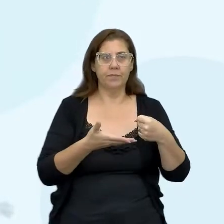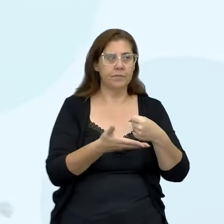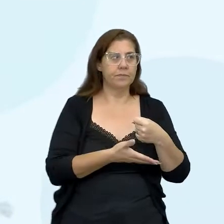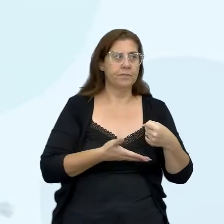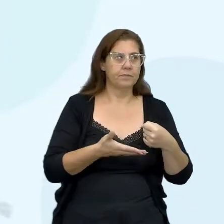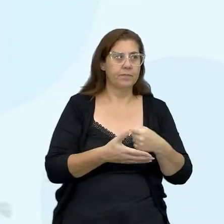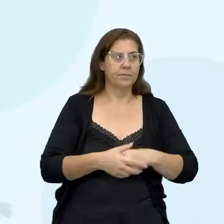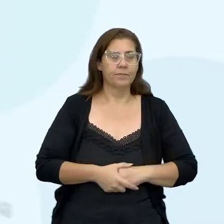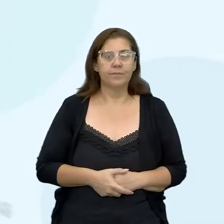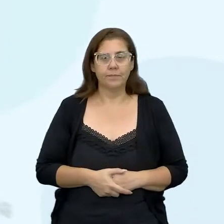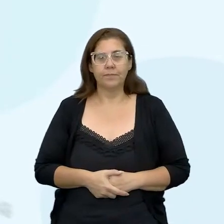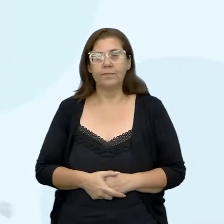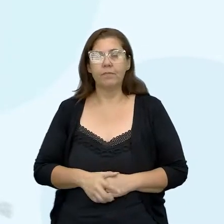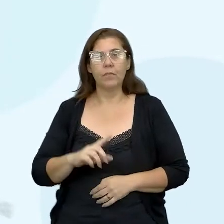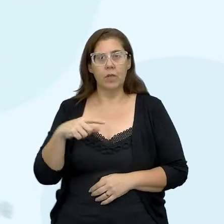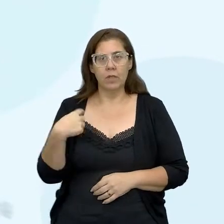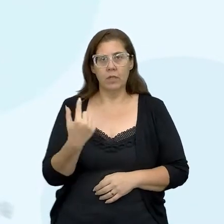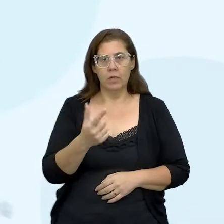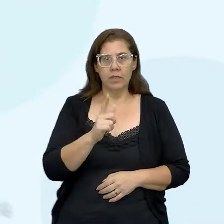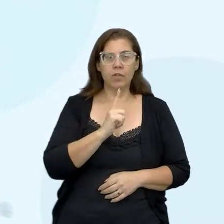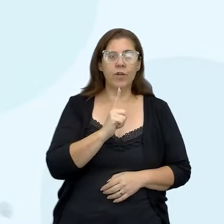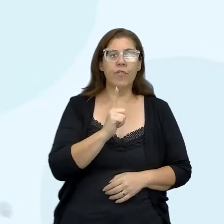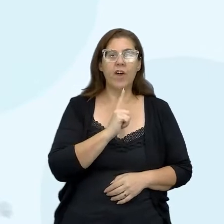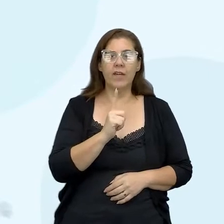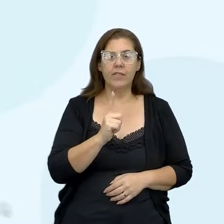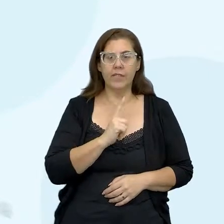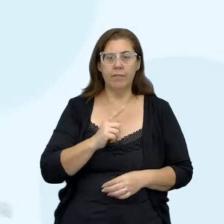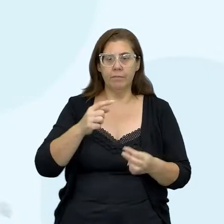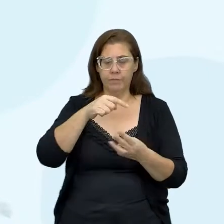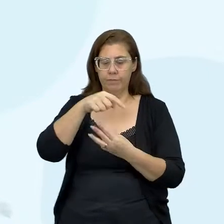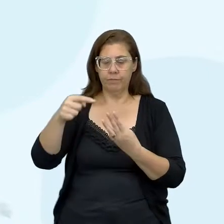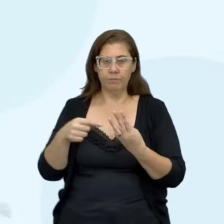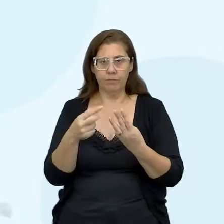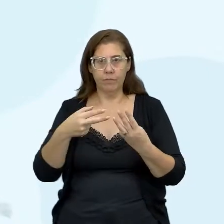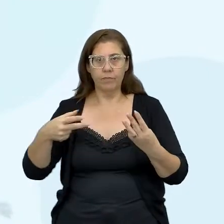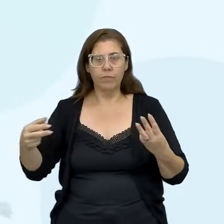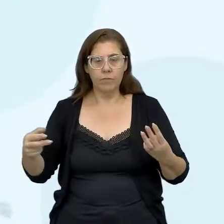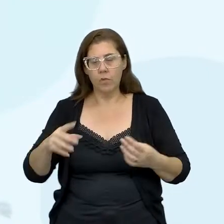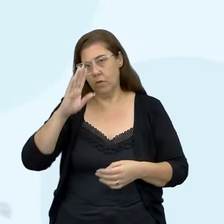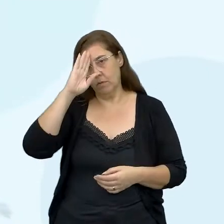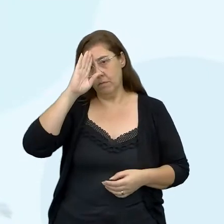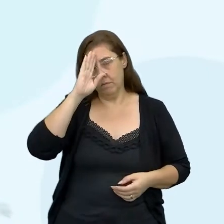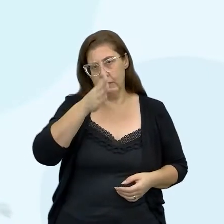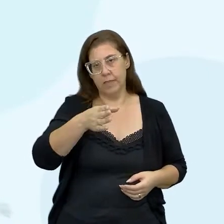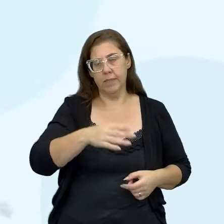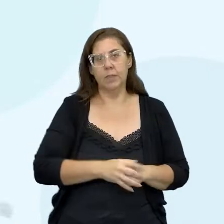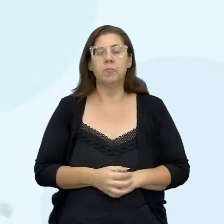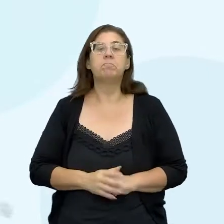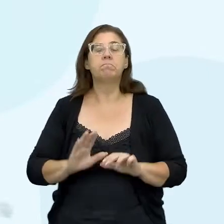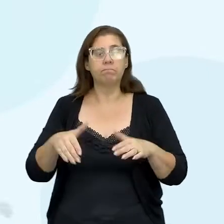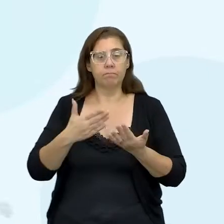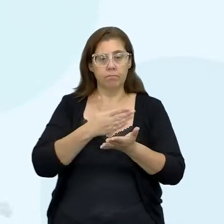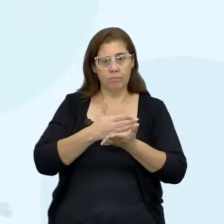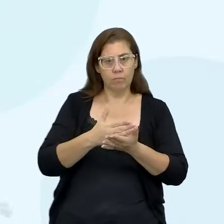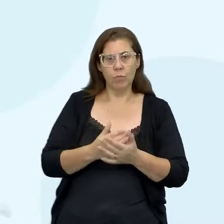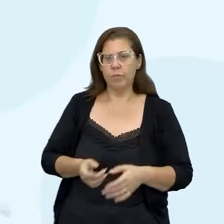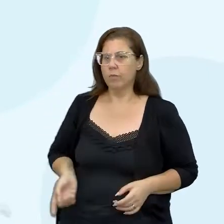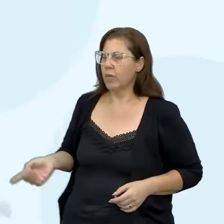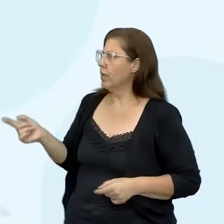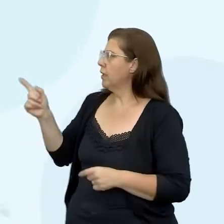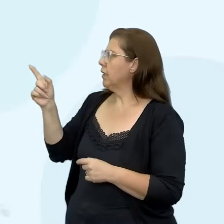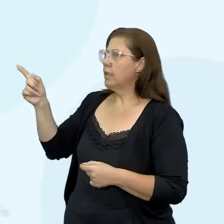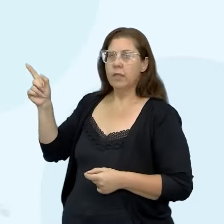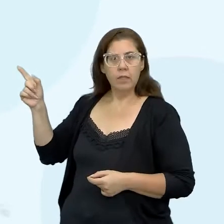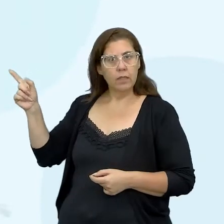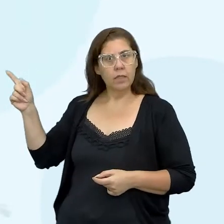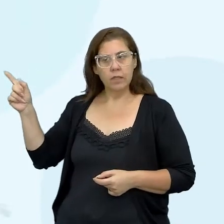vocês. Então, hoje a gente vai conversar aqui sobre três coisas. Principalmente, tá bom? Tá bom. E aí nós vamos começar a nossa primeira